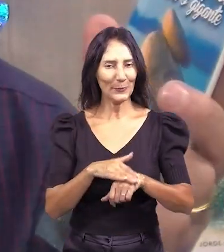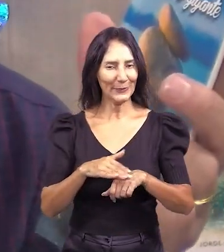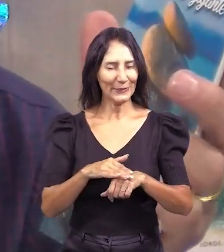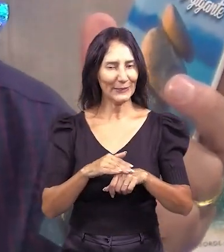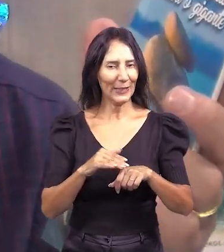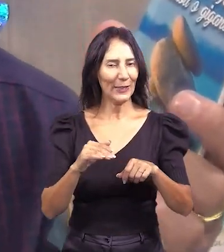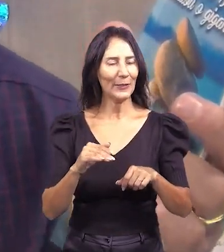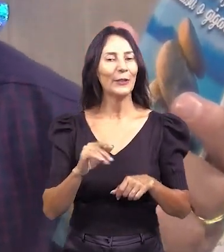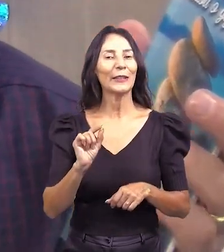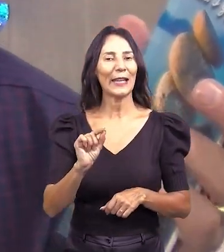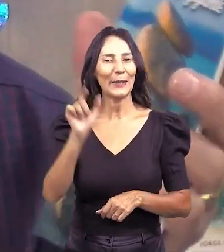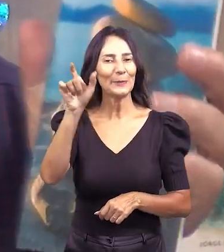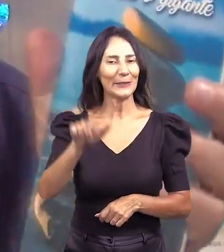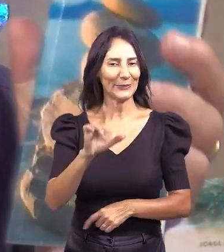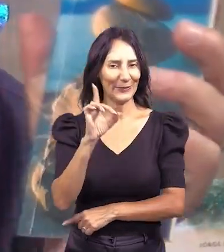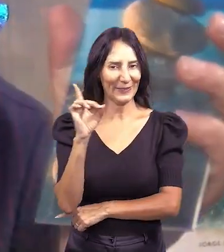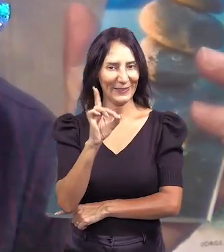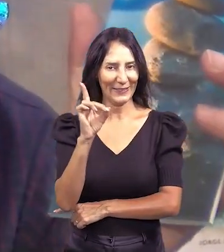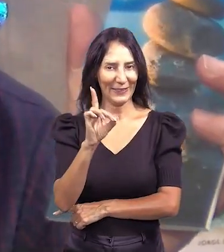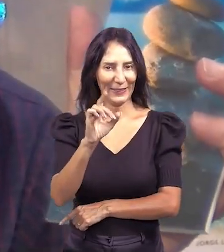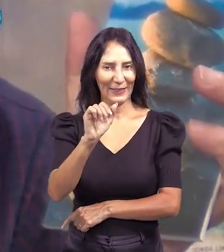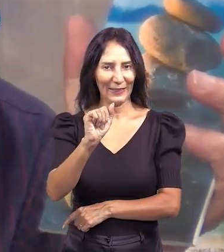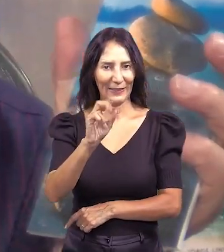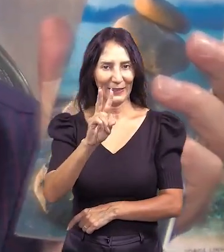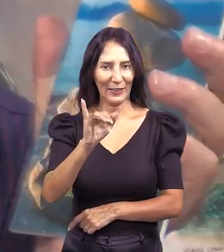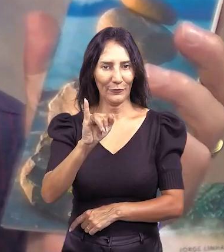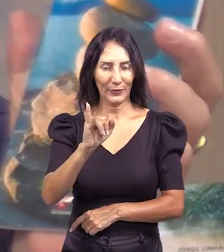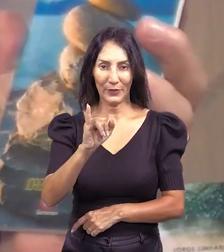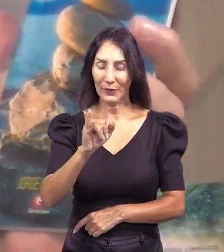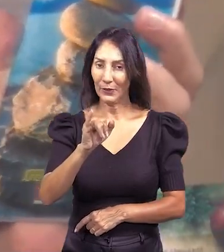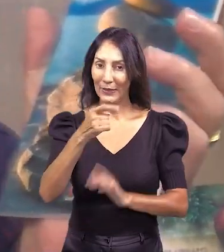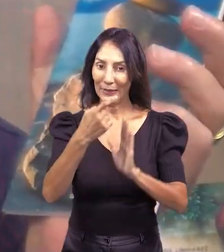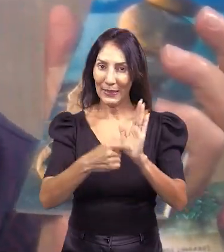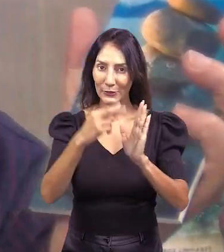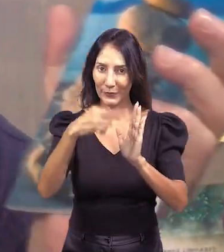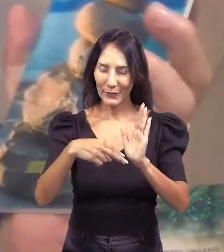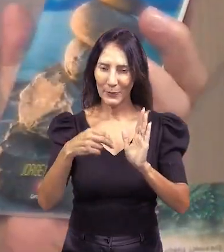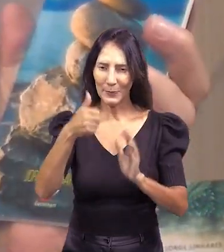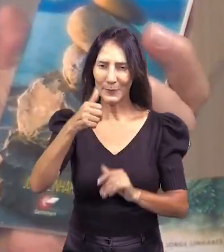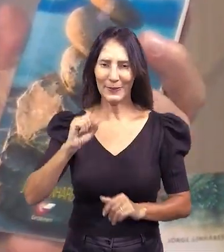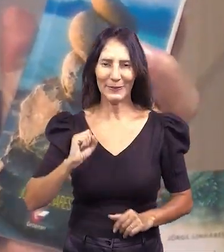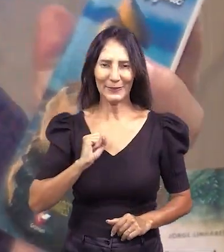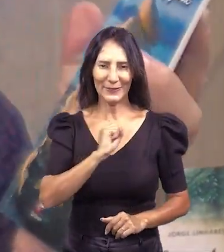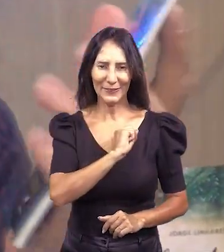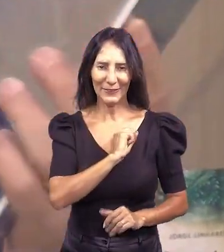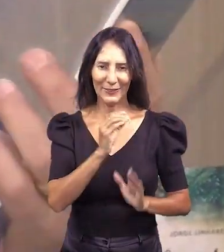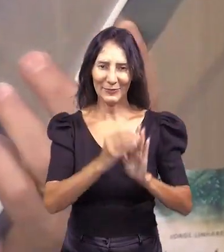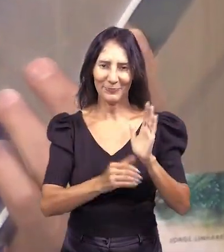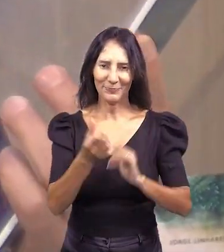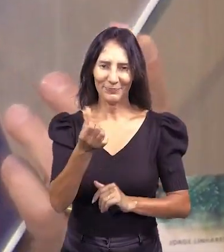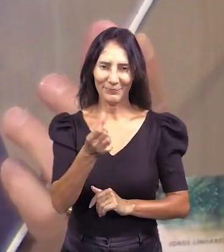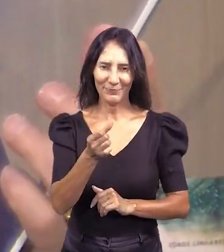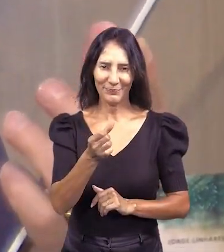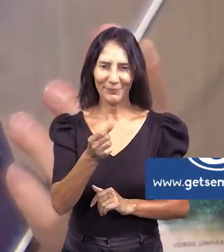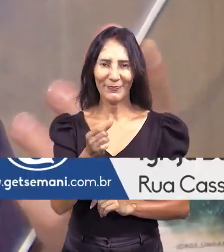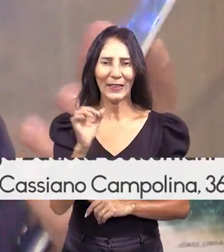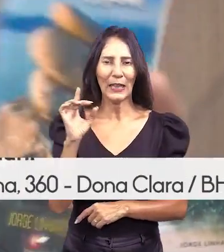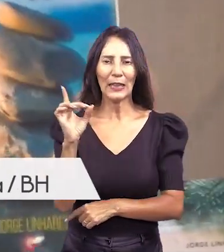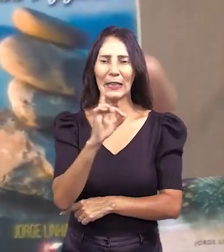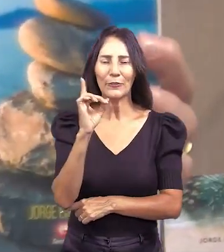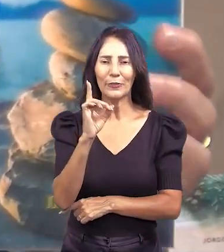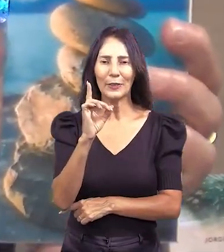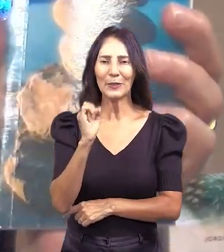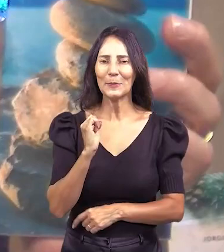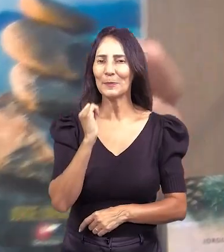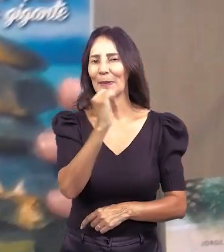Davi. E o texto que eu vou usar se encontra em 1 Samuel, capítulo 16. Por que